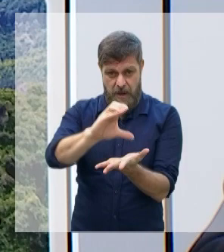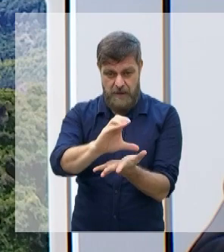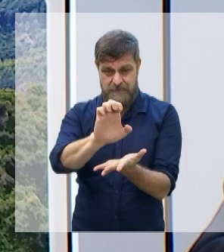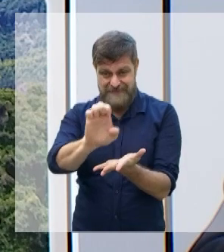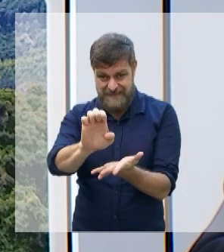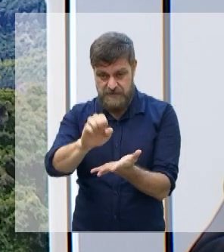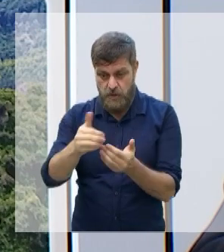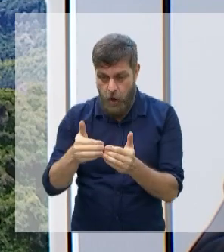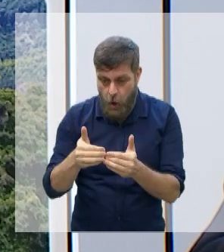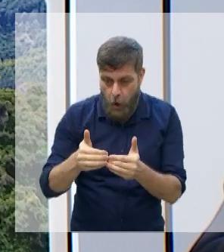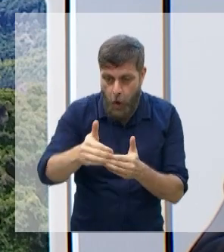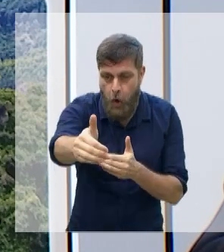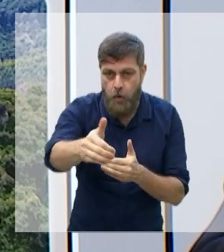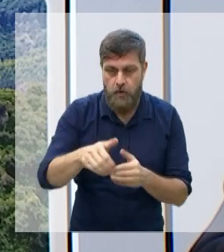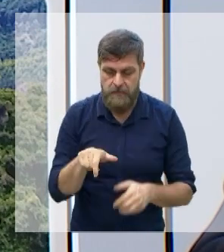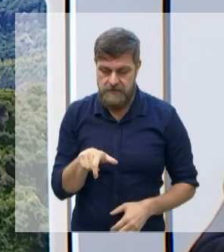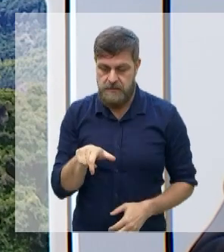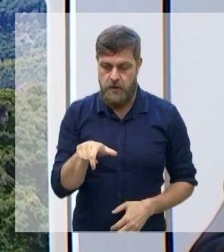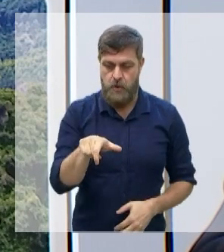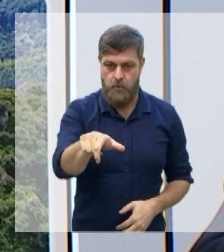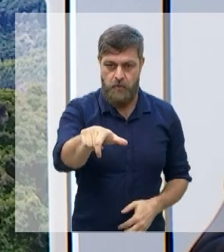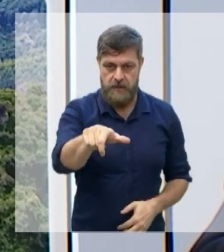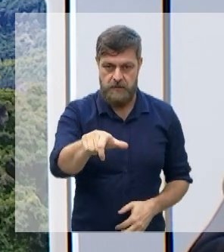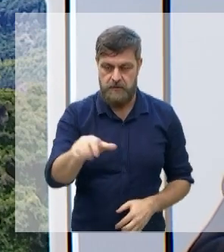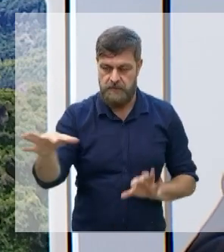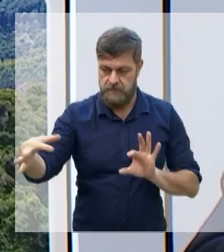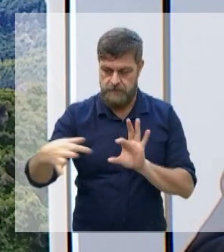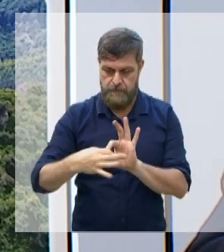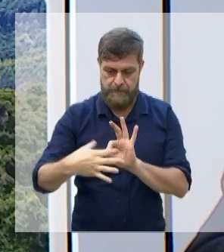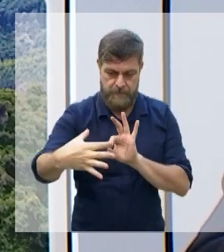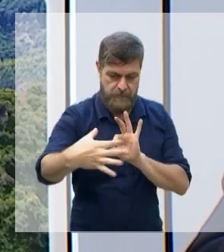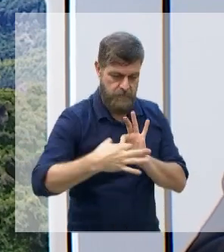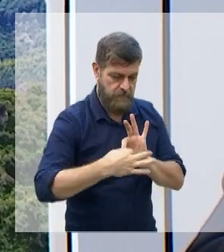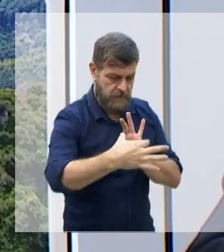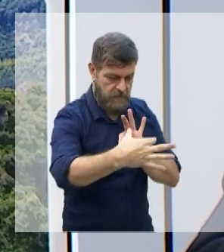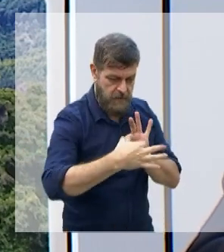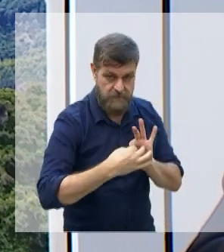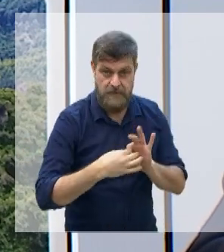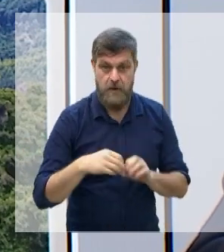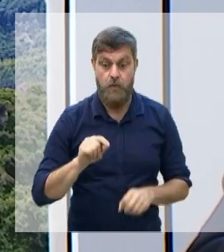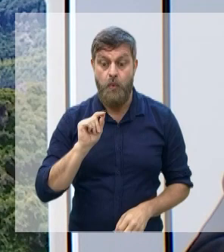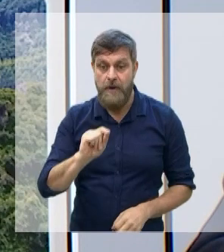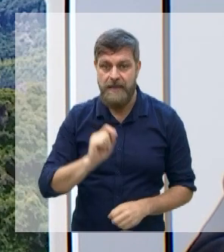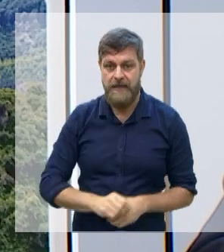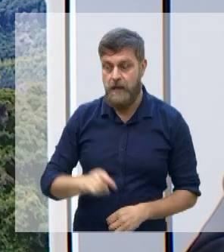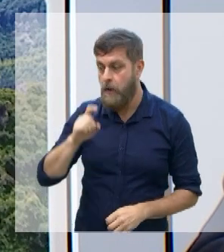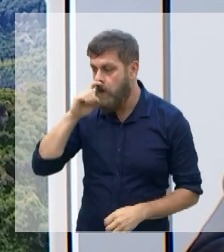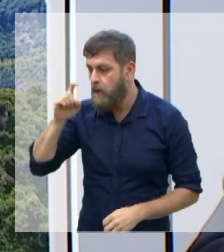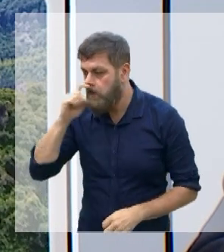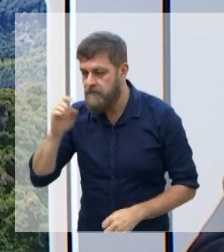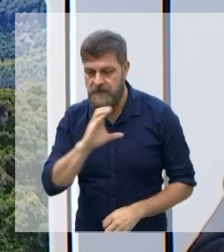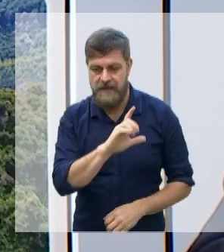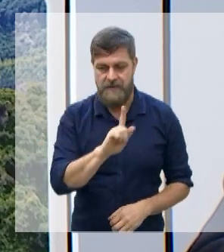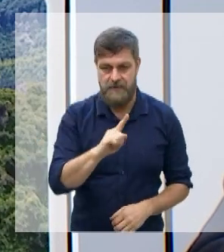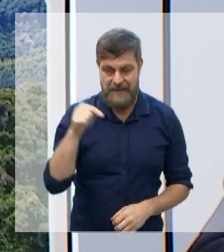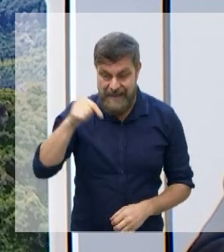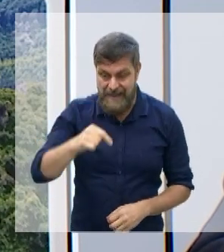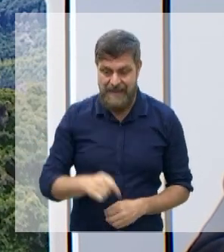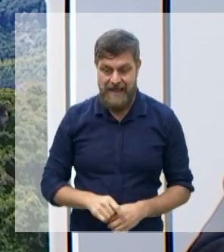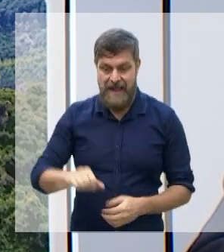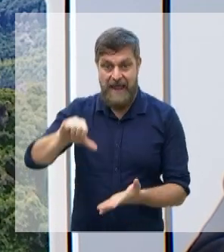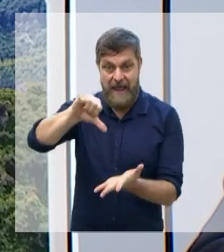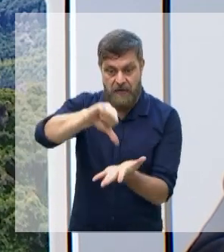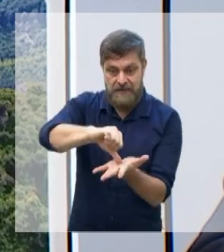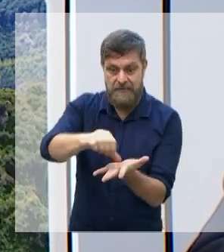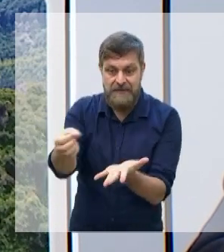início do corredor perimetral que interliga os corredores ouro de campo grande então ele é um novo terminal e seguindo pela